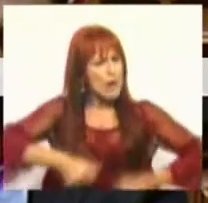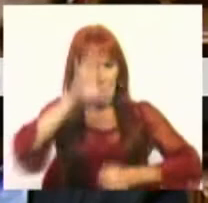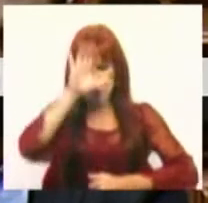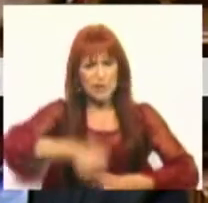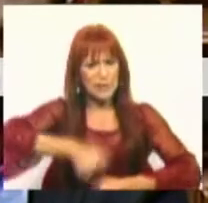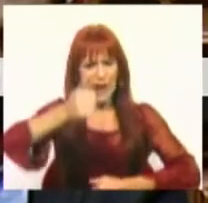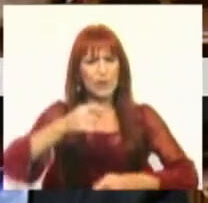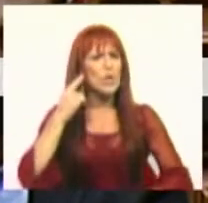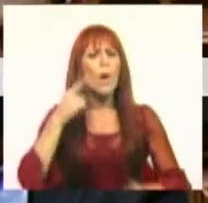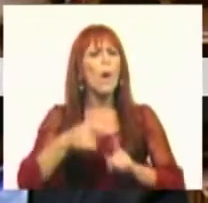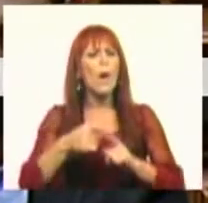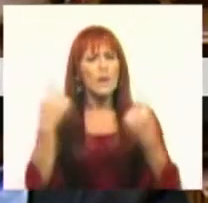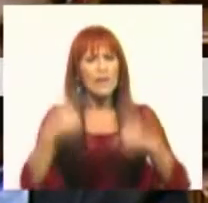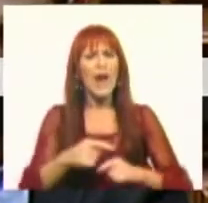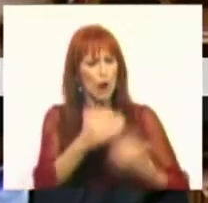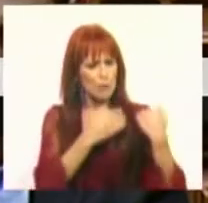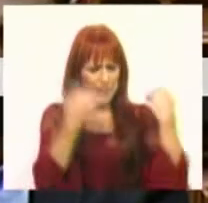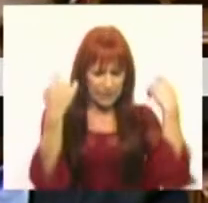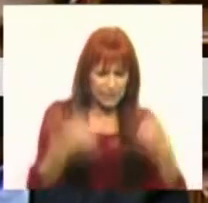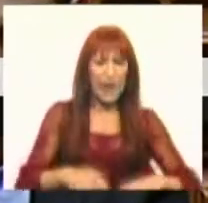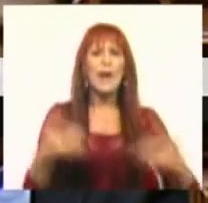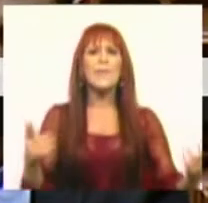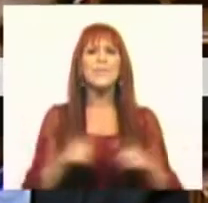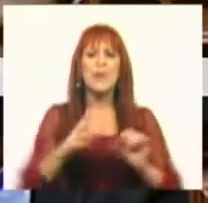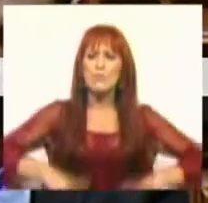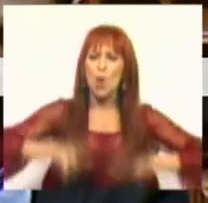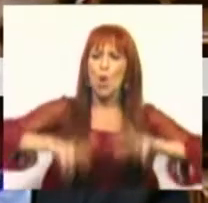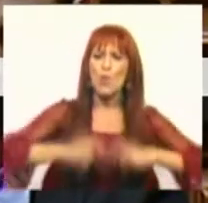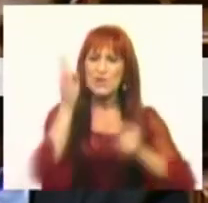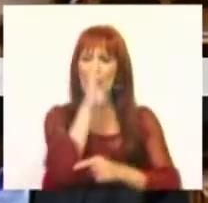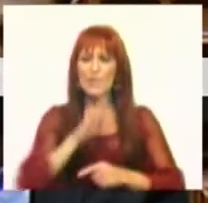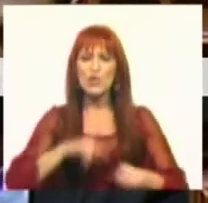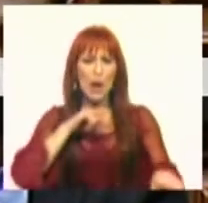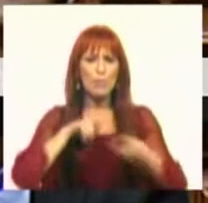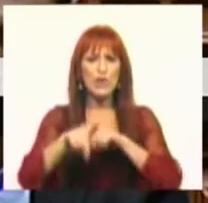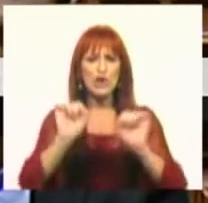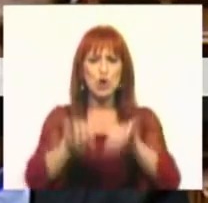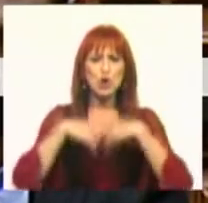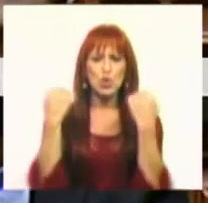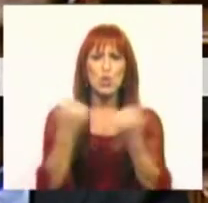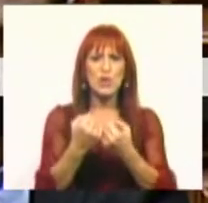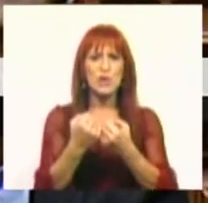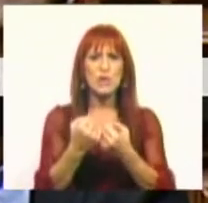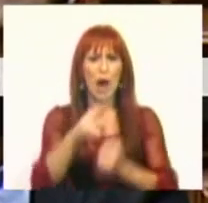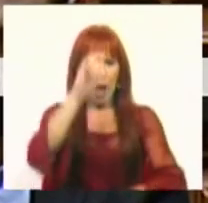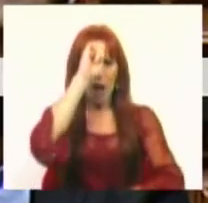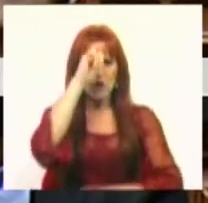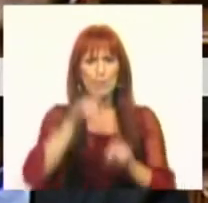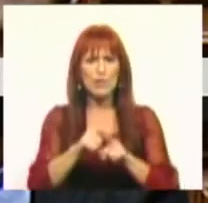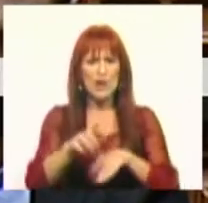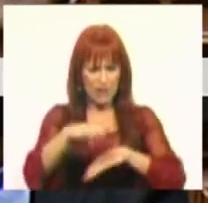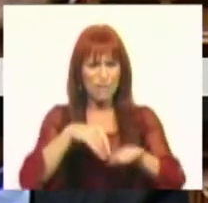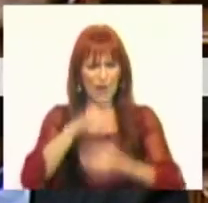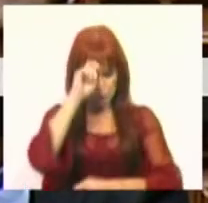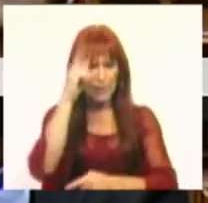Estado, no sentido em que tem a responsabilidade de desenvolver e aplicar políticas sociais que respeitem e